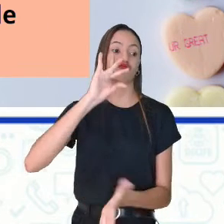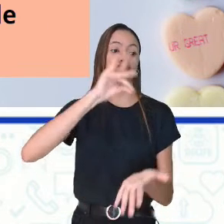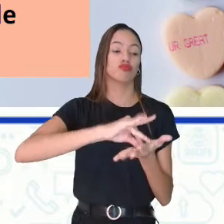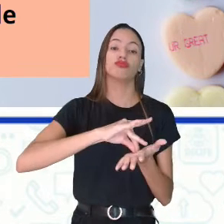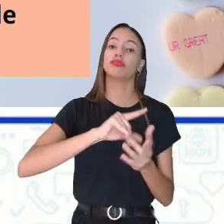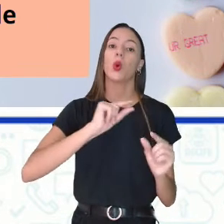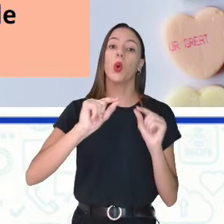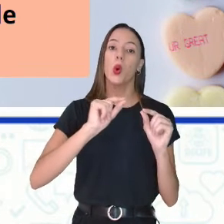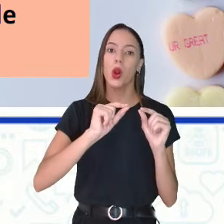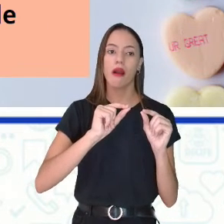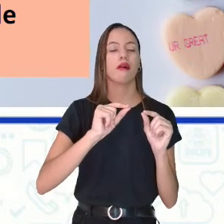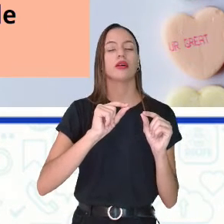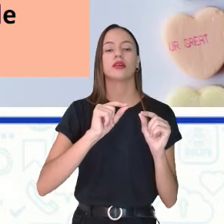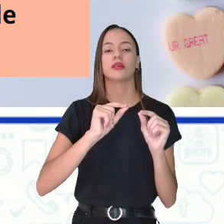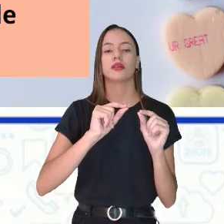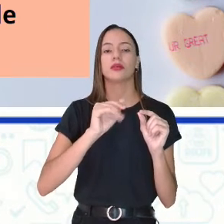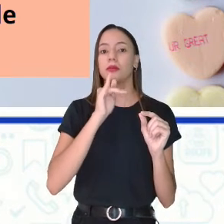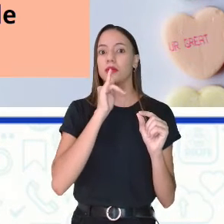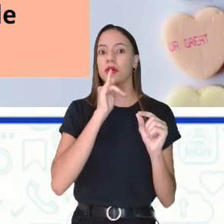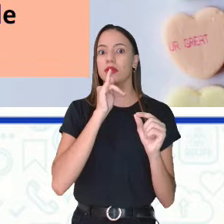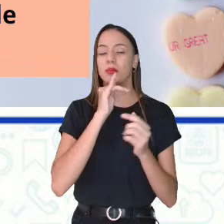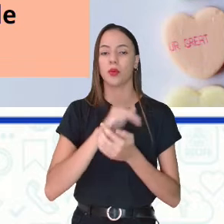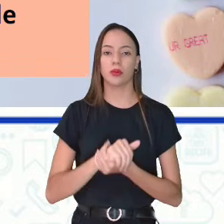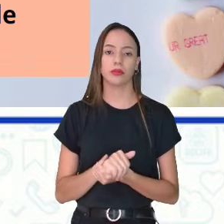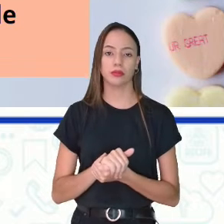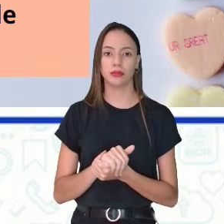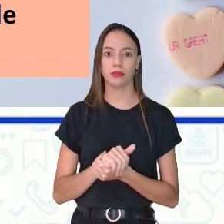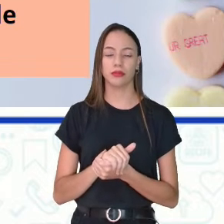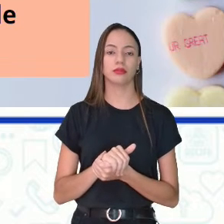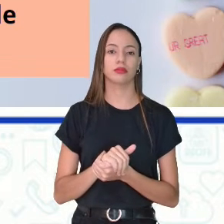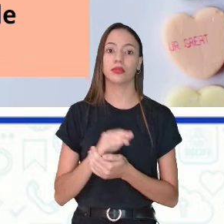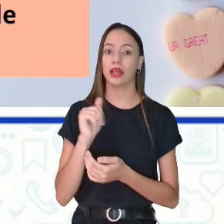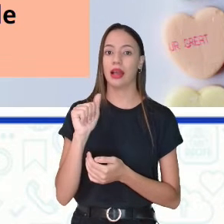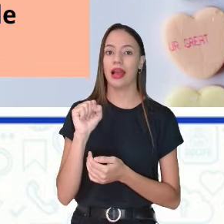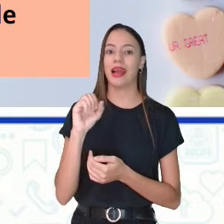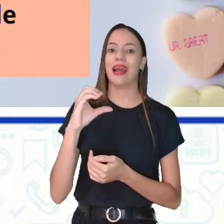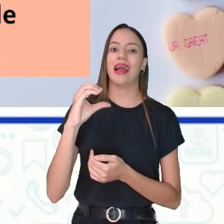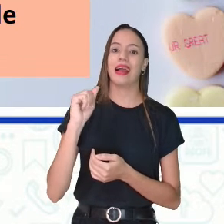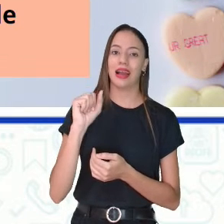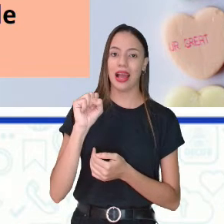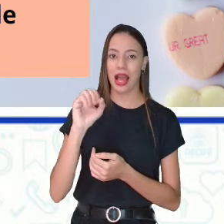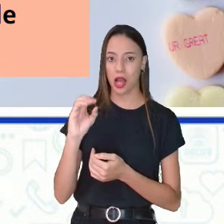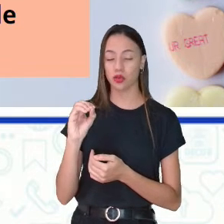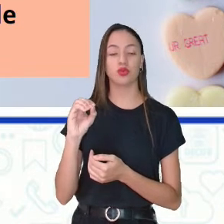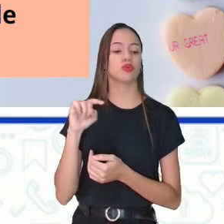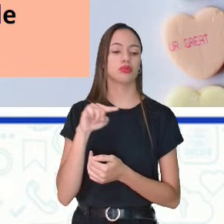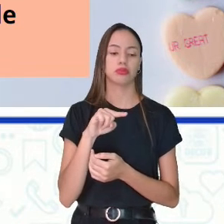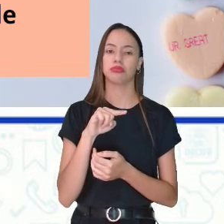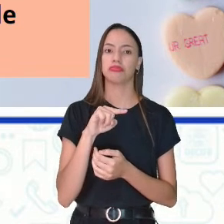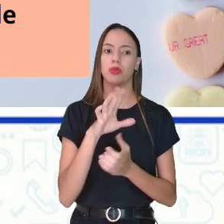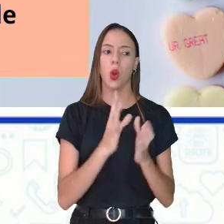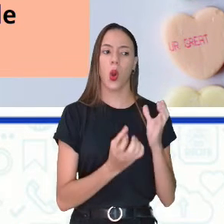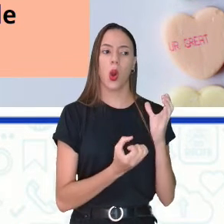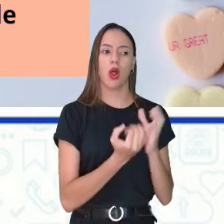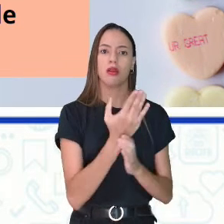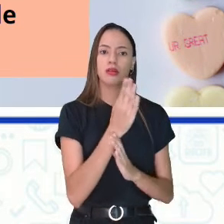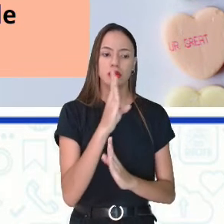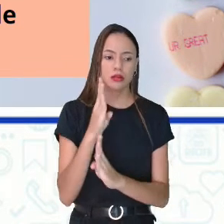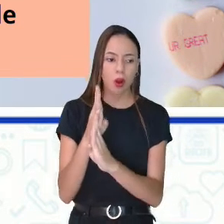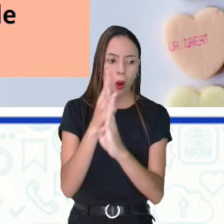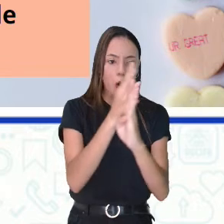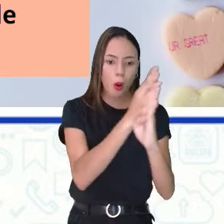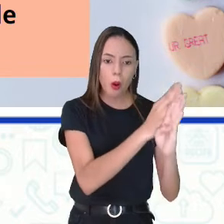veracidade. Por exemplo, o acaso pode dar origem a grandes descobertas